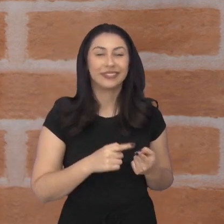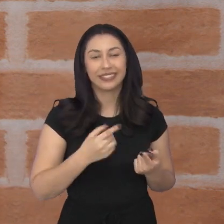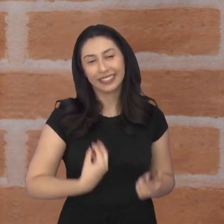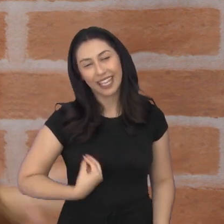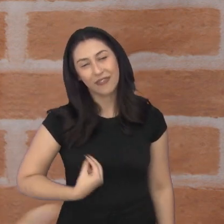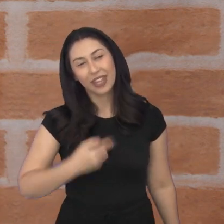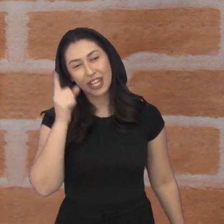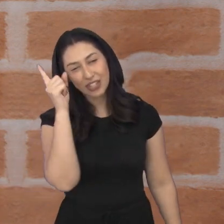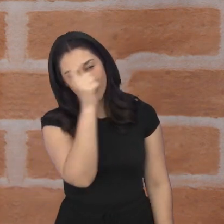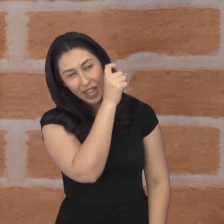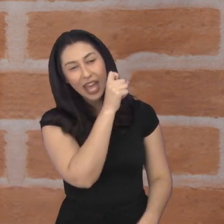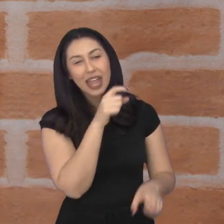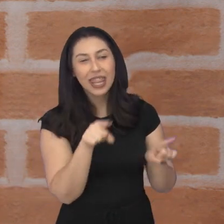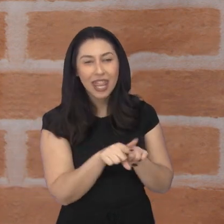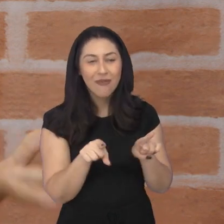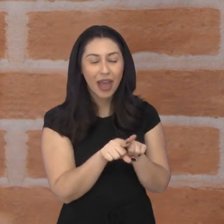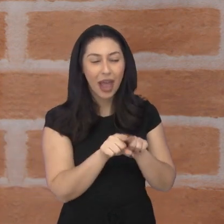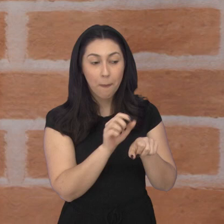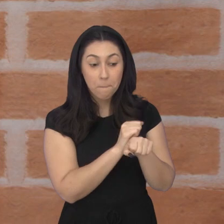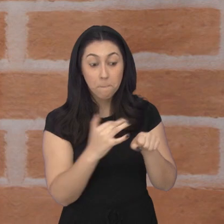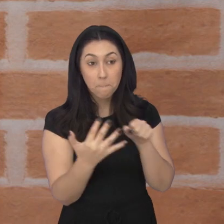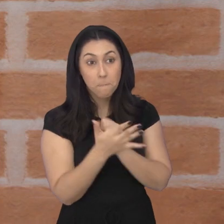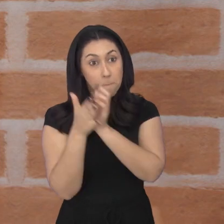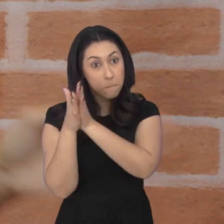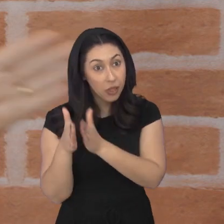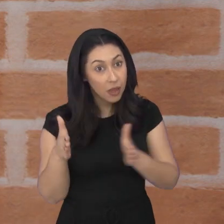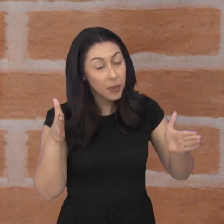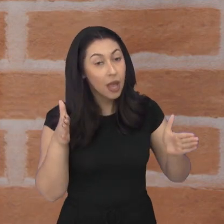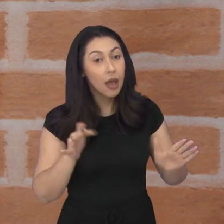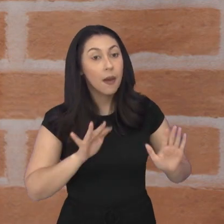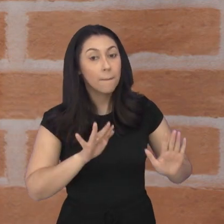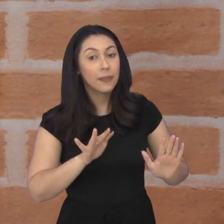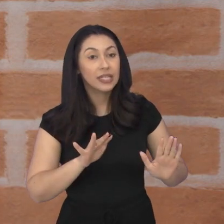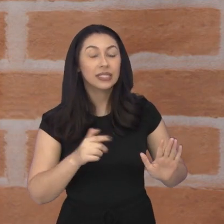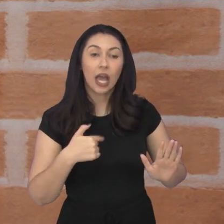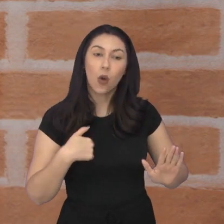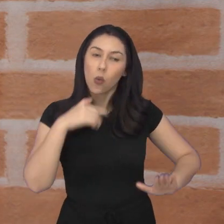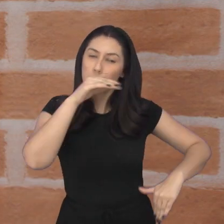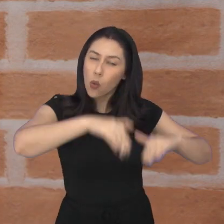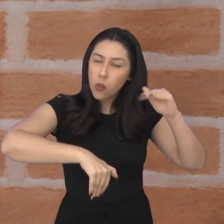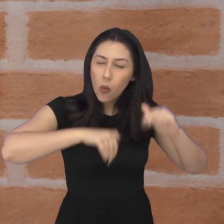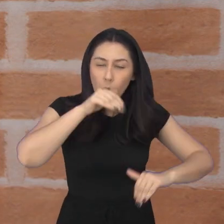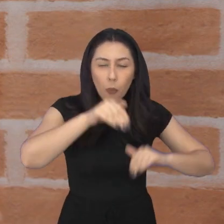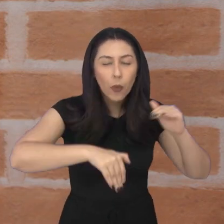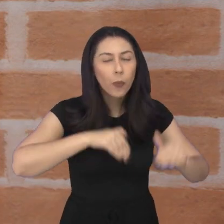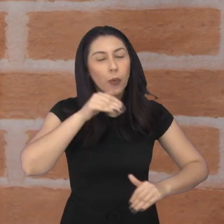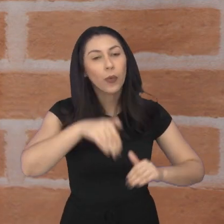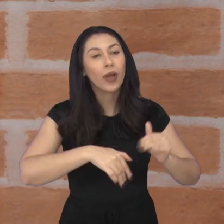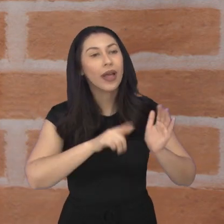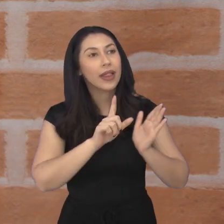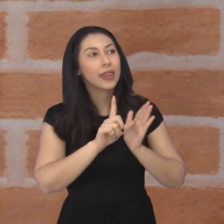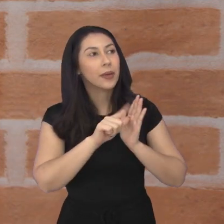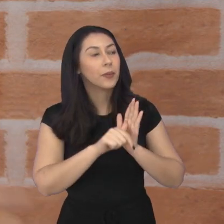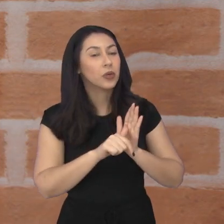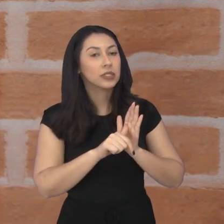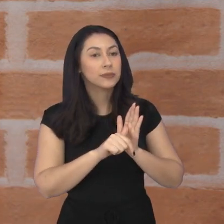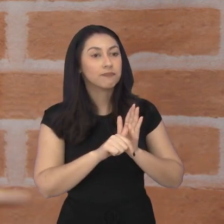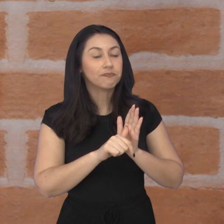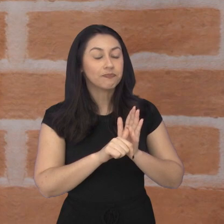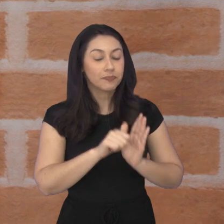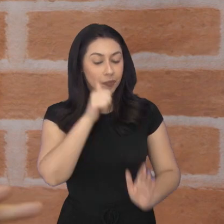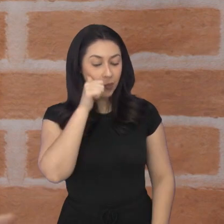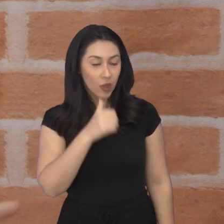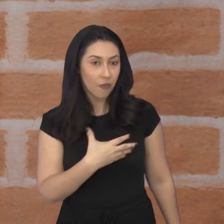né, teve a pandemia também, mas eu nadei bastante até a minha primeira filha nascer, aí depois que ela nasceu,